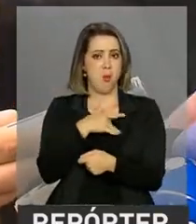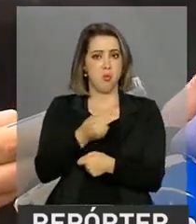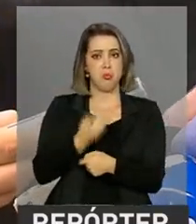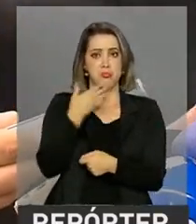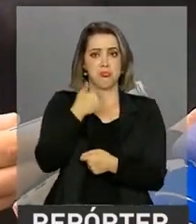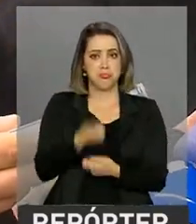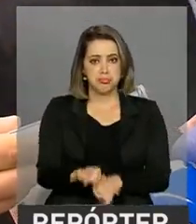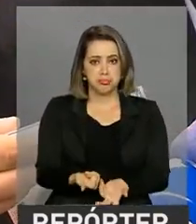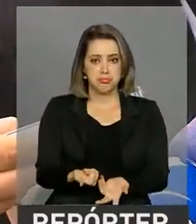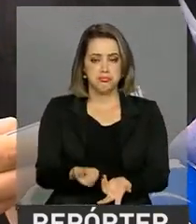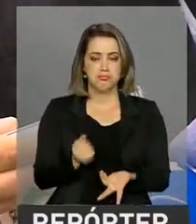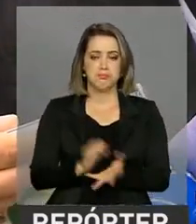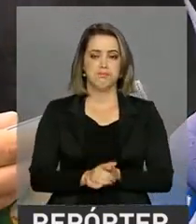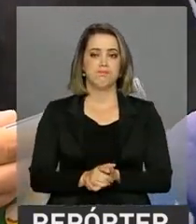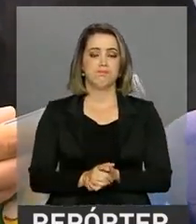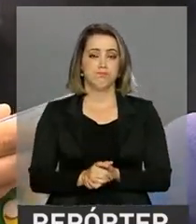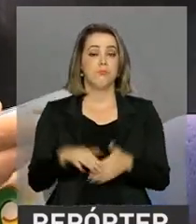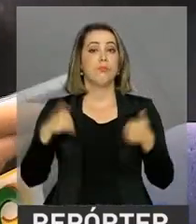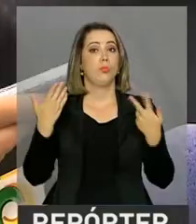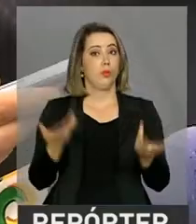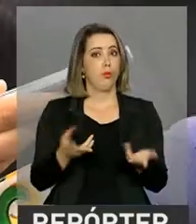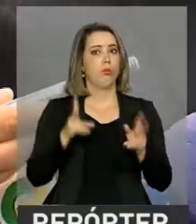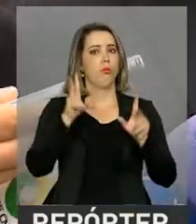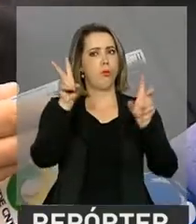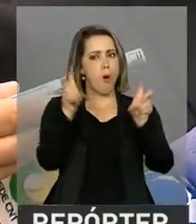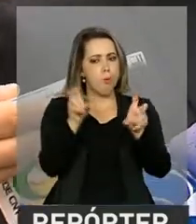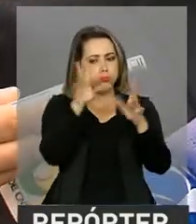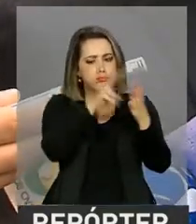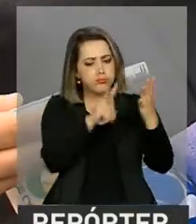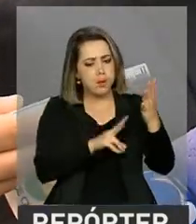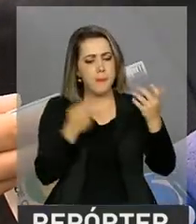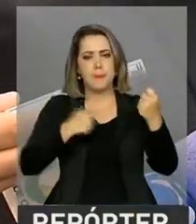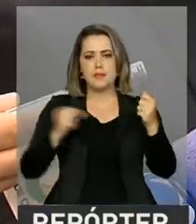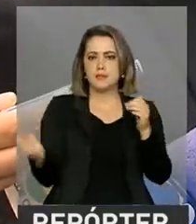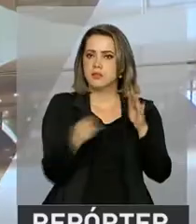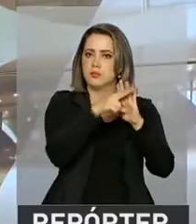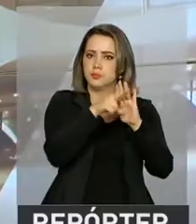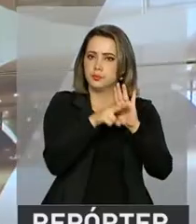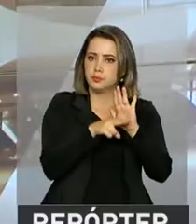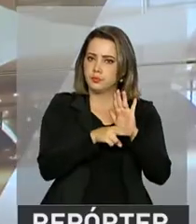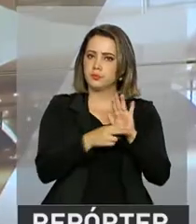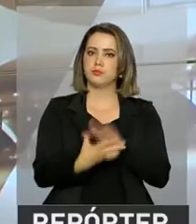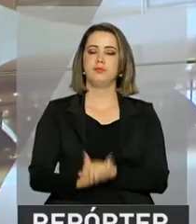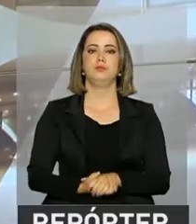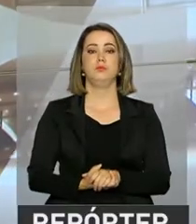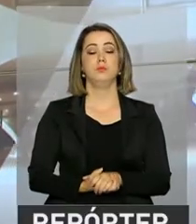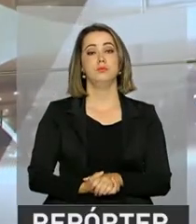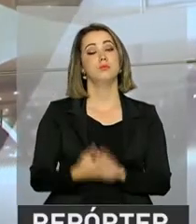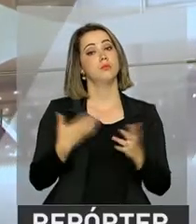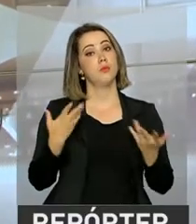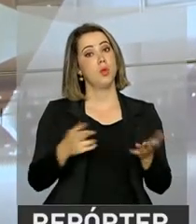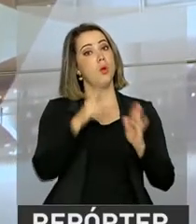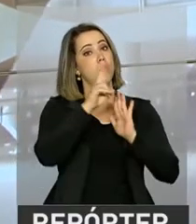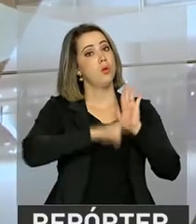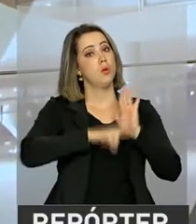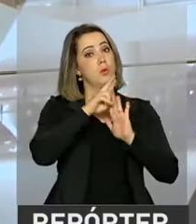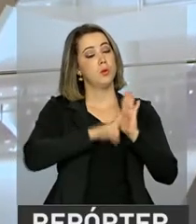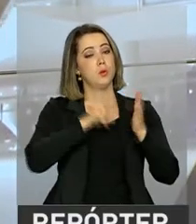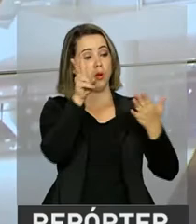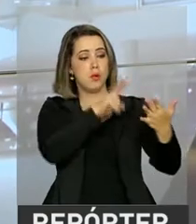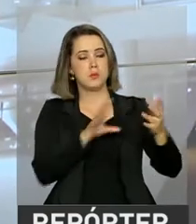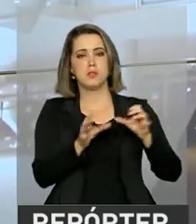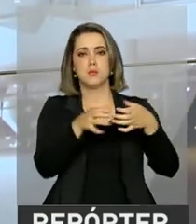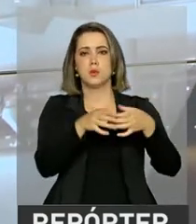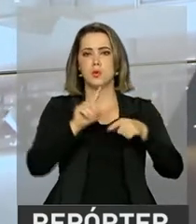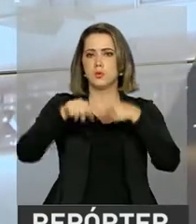adequadas então é um texto que precisa ser reformulado o relatório deve ser apreciado pela comissão